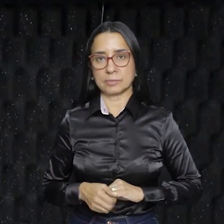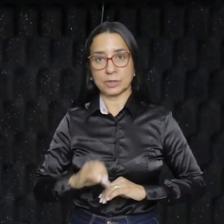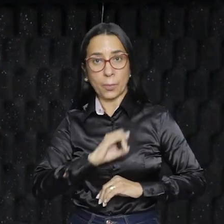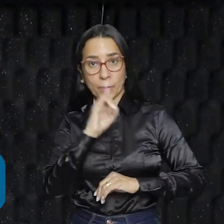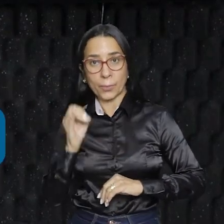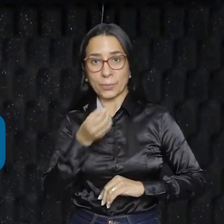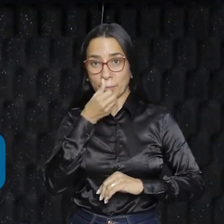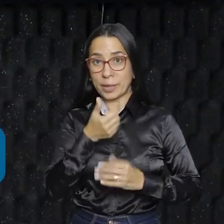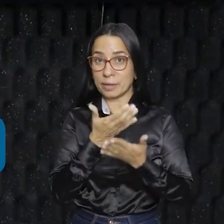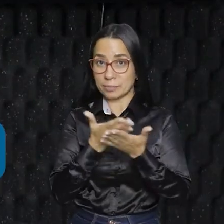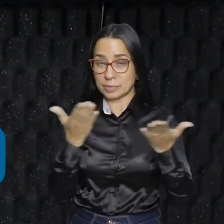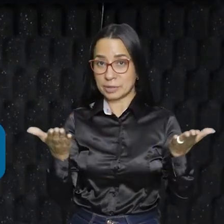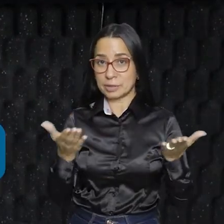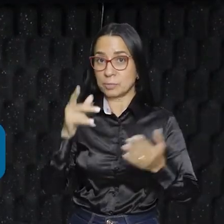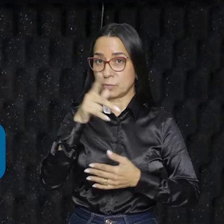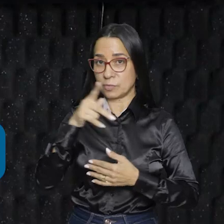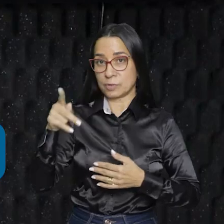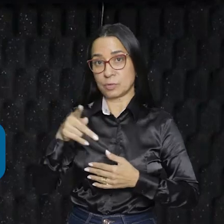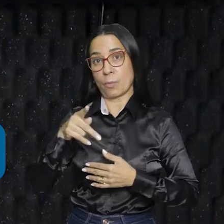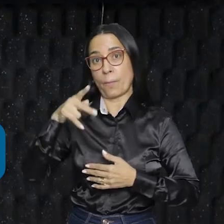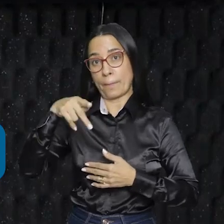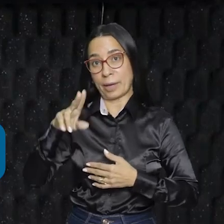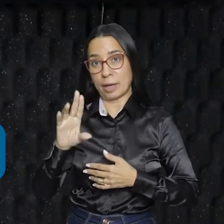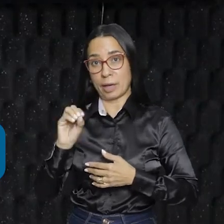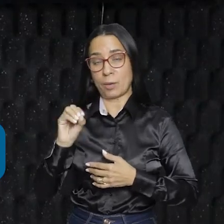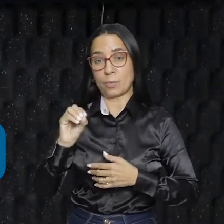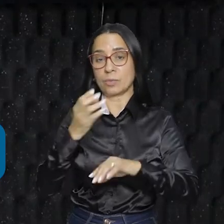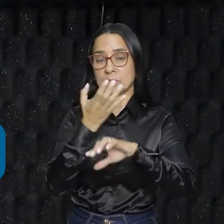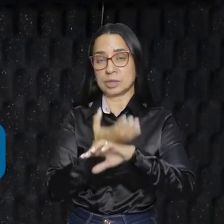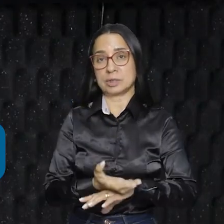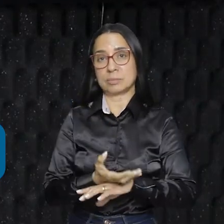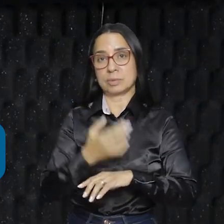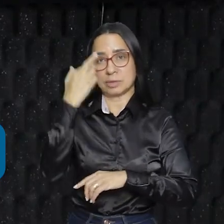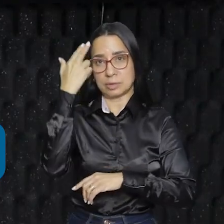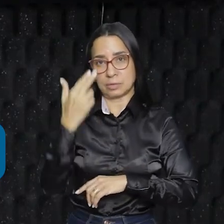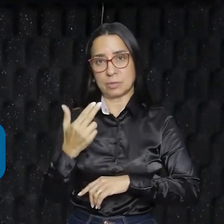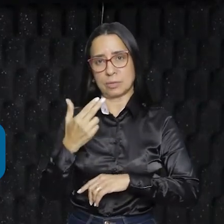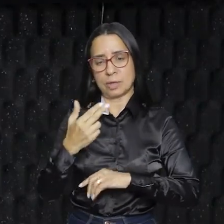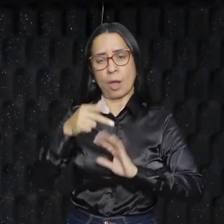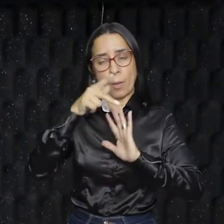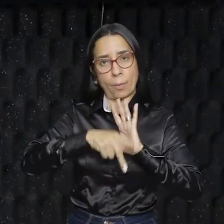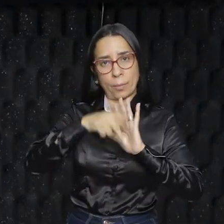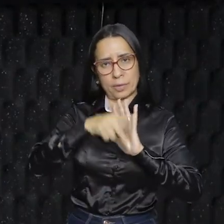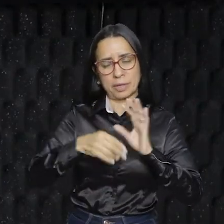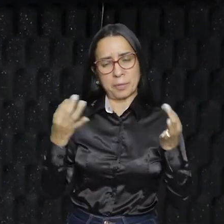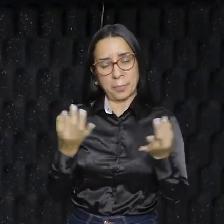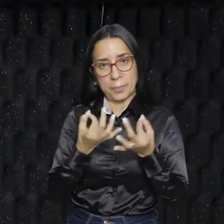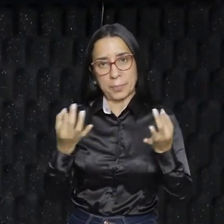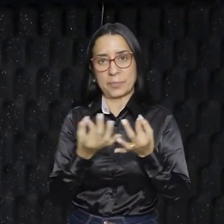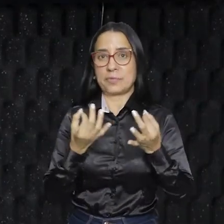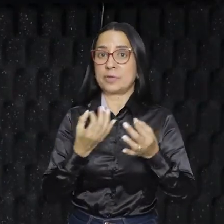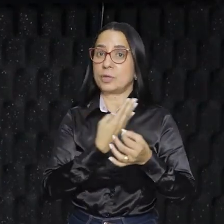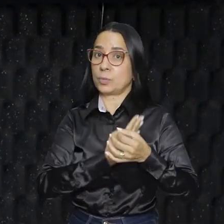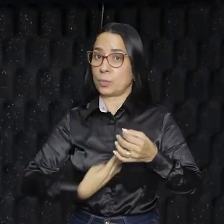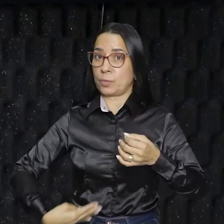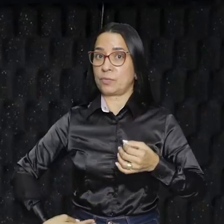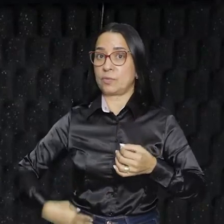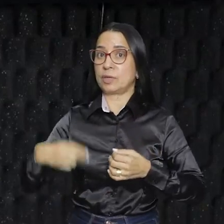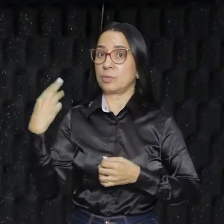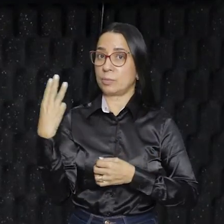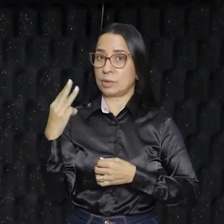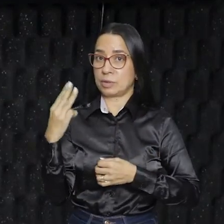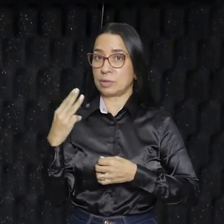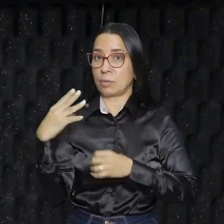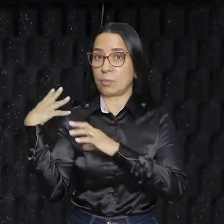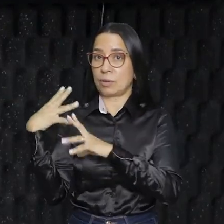E aí, pessoal, tudo bem? Professor Paulo Gereba de História, com esse projeto maravilhoso do governo do Estado do Maranhão, essa revisão